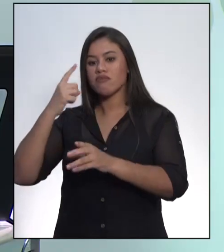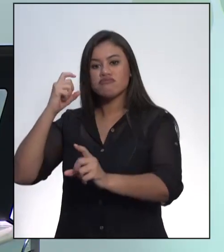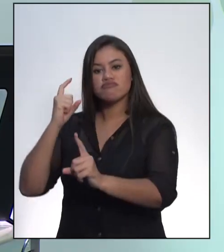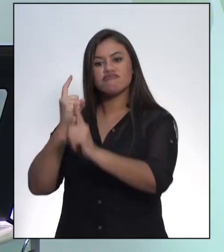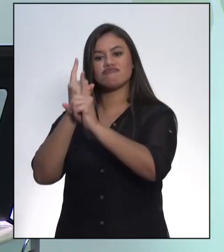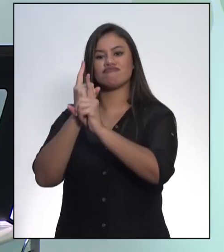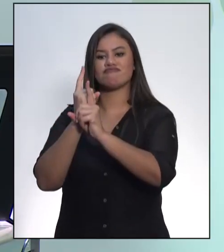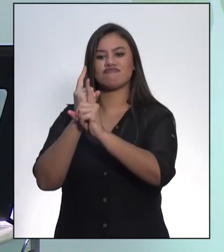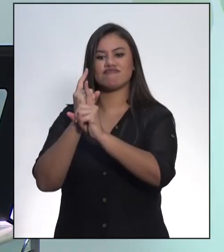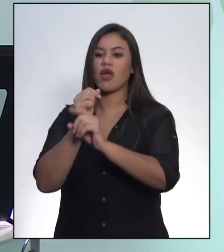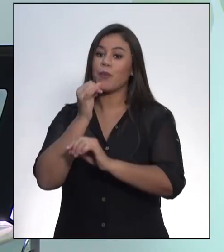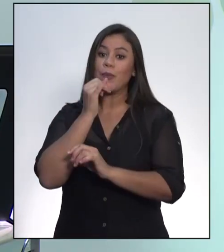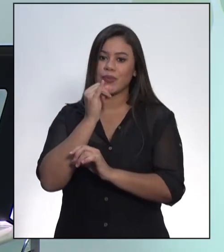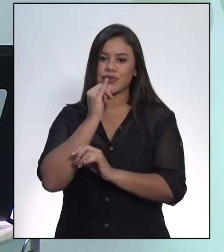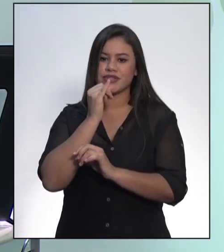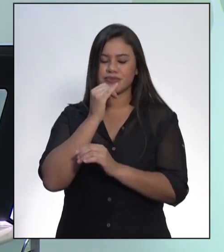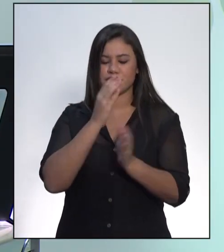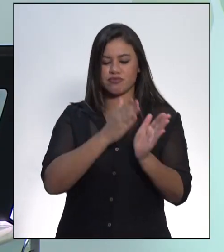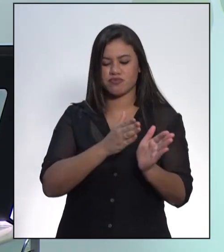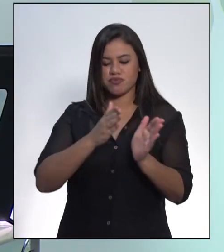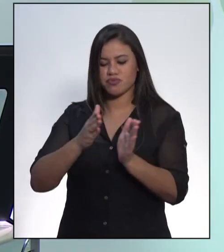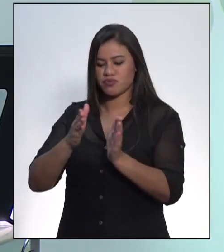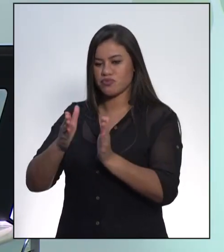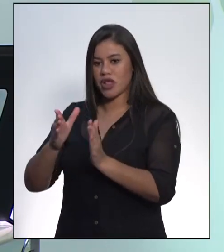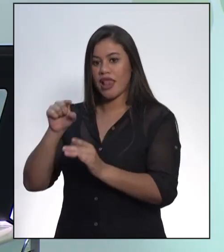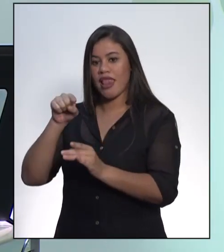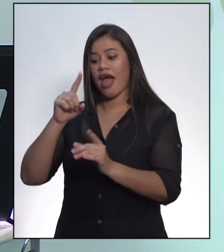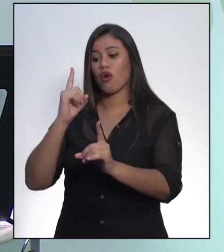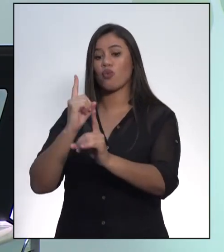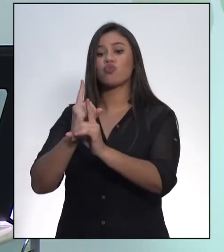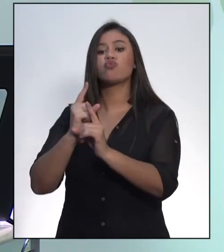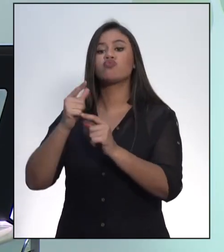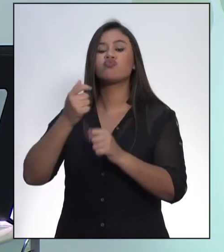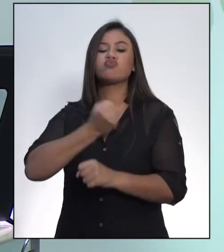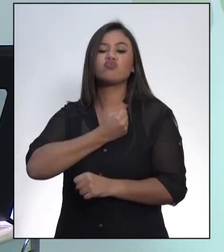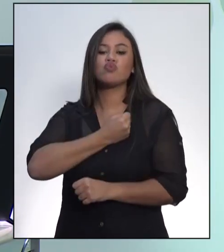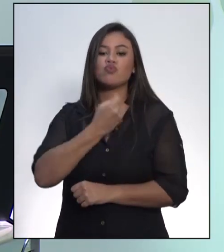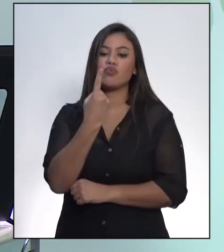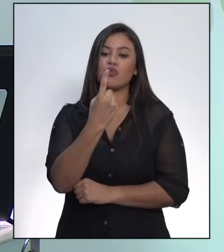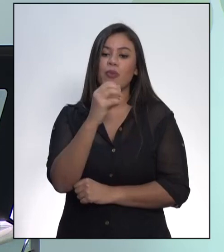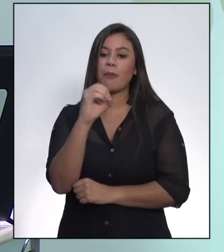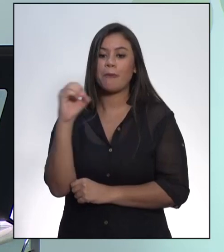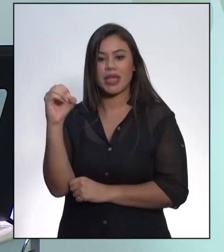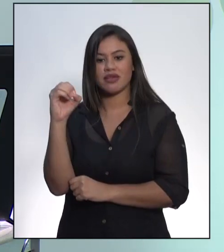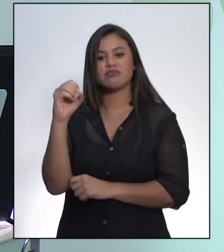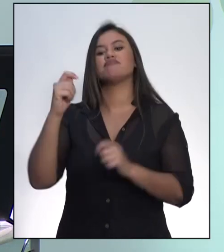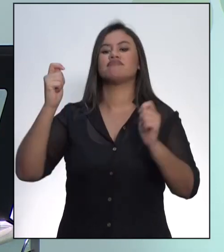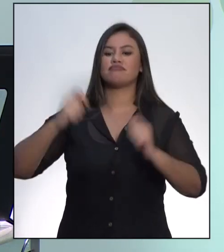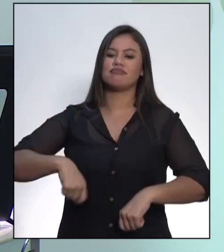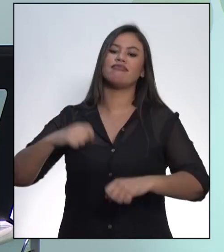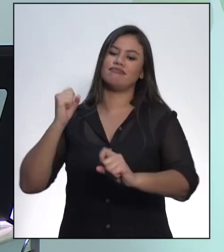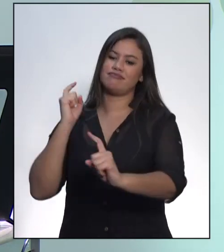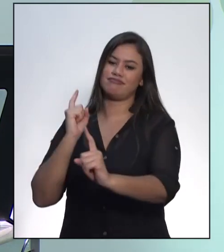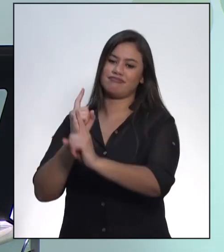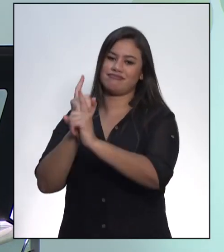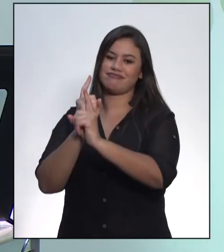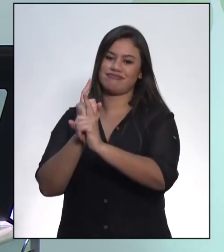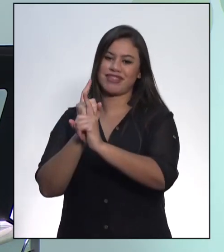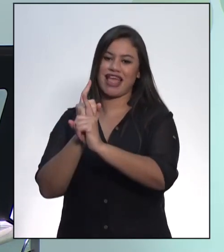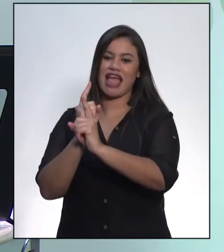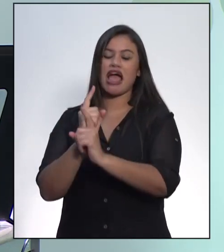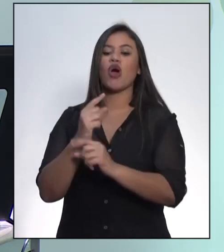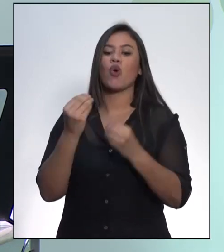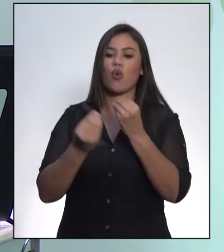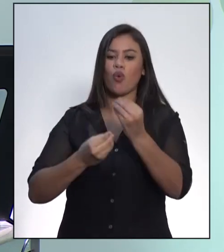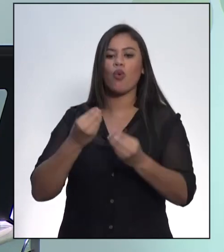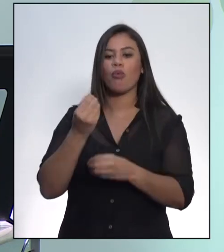termo 1000. Eu descubro esse termo 1000 resolvendo dessa forma. Então, o termo geral, ele serve para vocês poderem